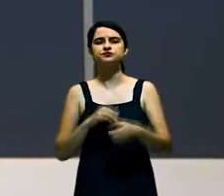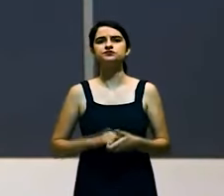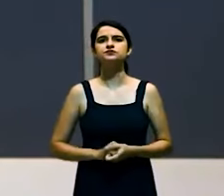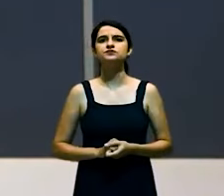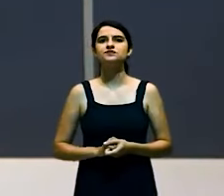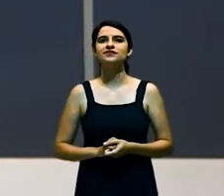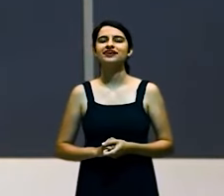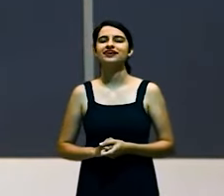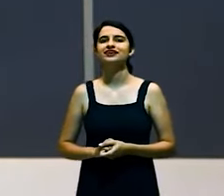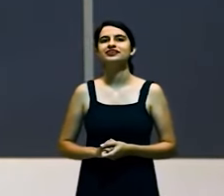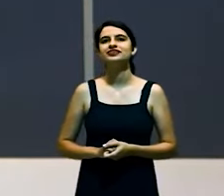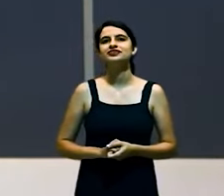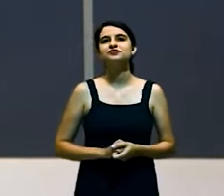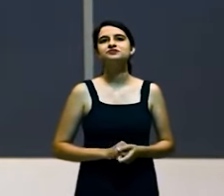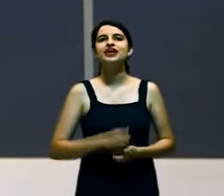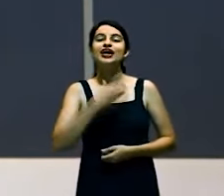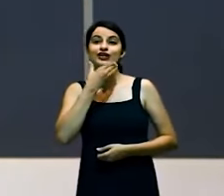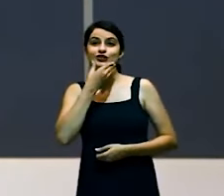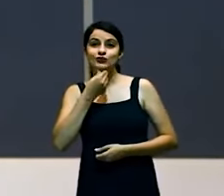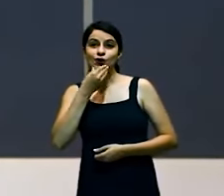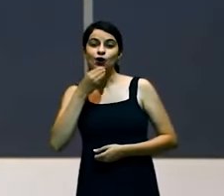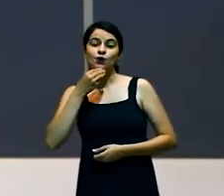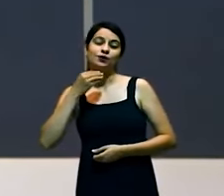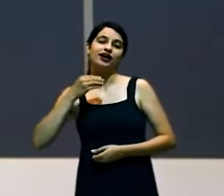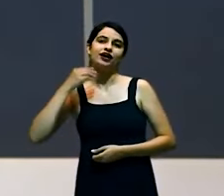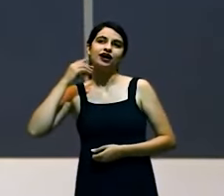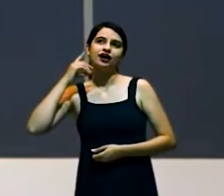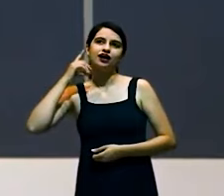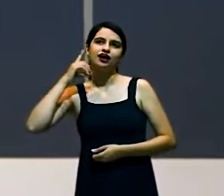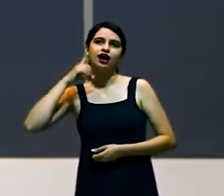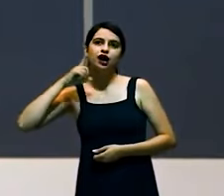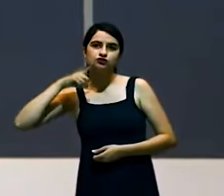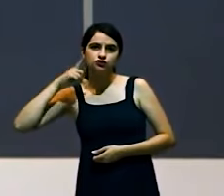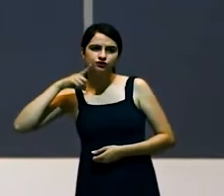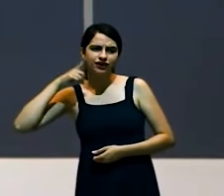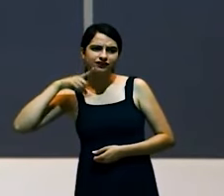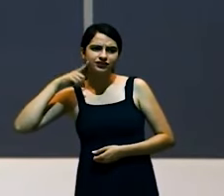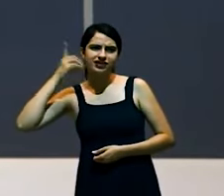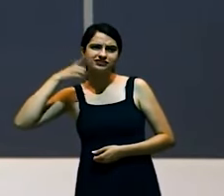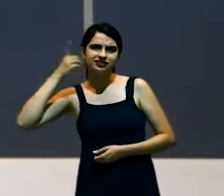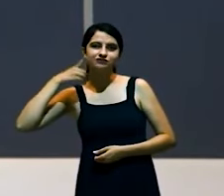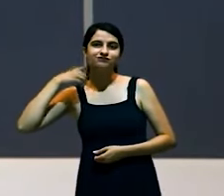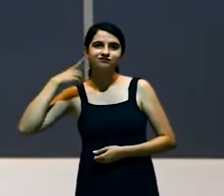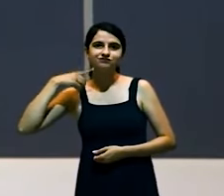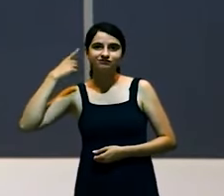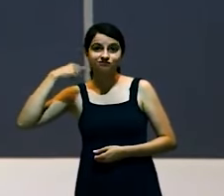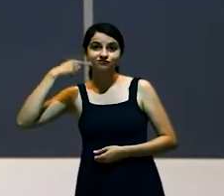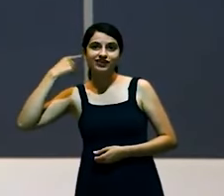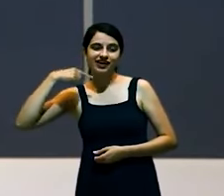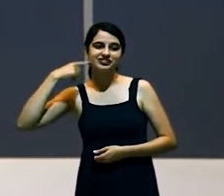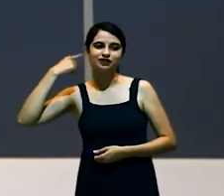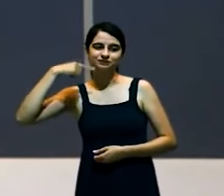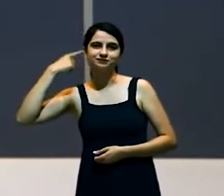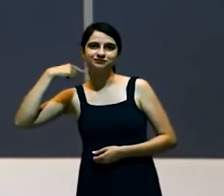E esse nosso irmão era o advogado. Esse homem chega aflito numa sala, e uma sala já tinha algumas pessoas,